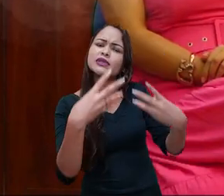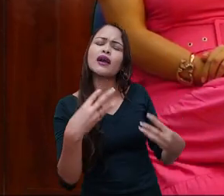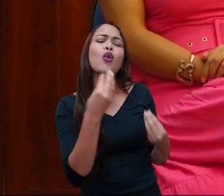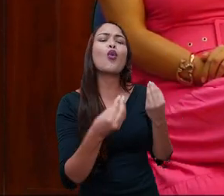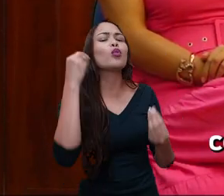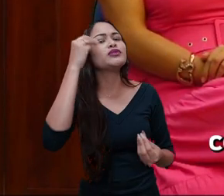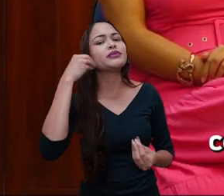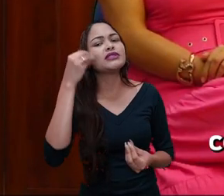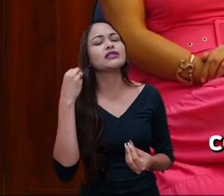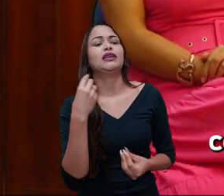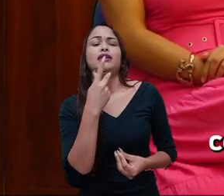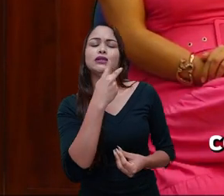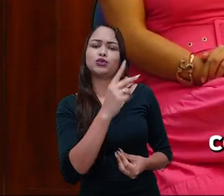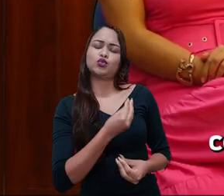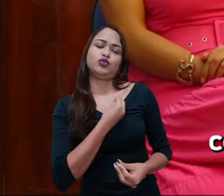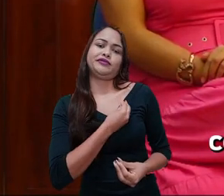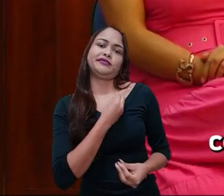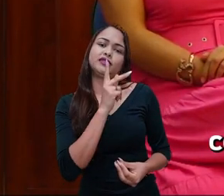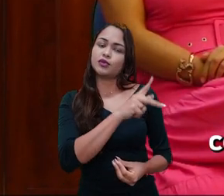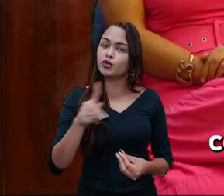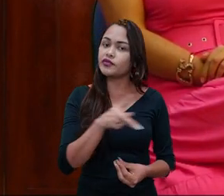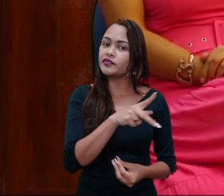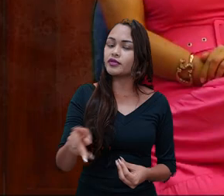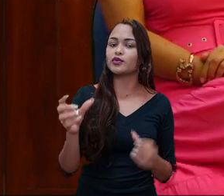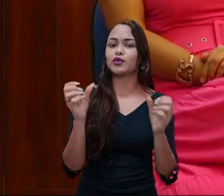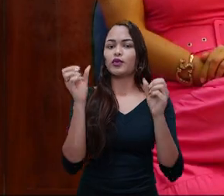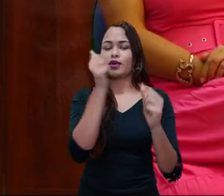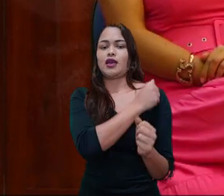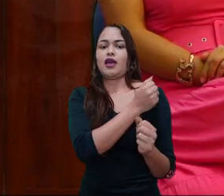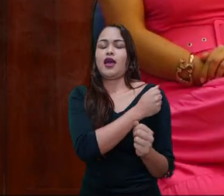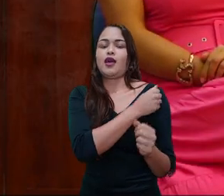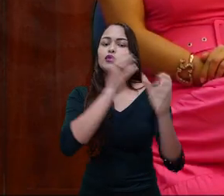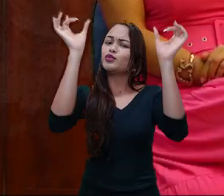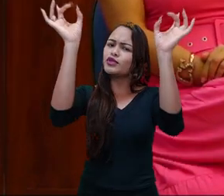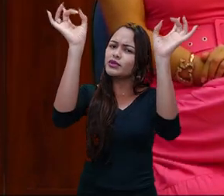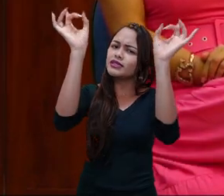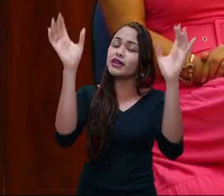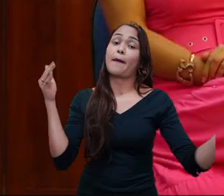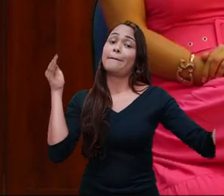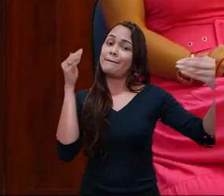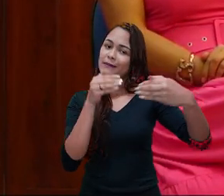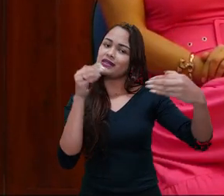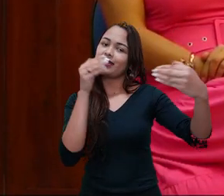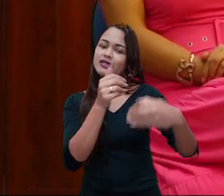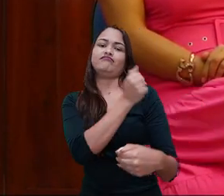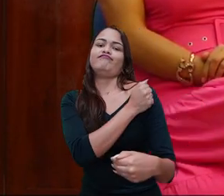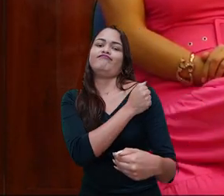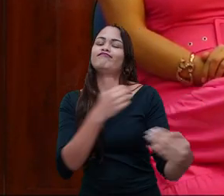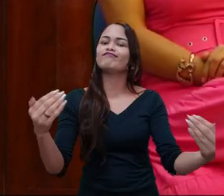sua vida como professora de aluno com deficiência e especificamente de alguns alunos